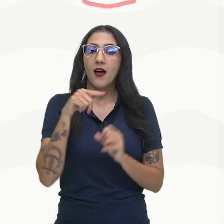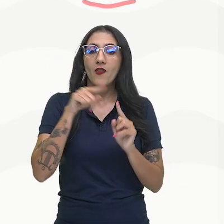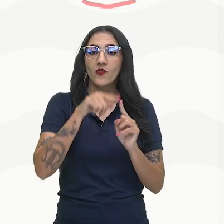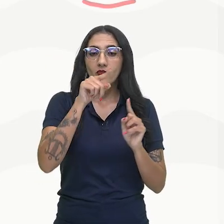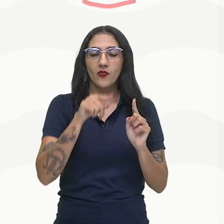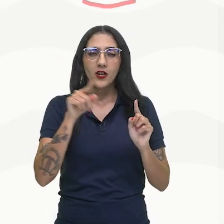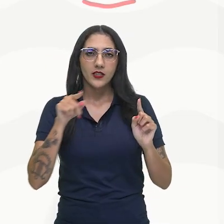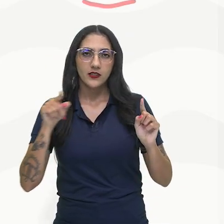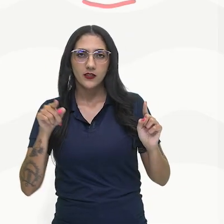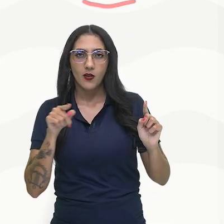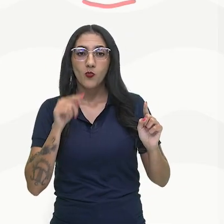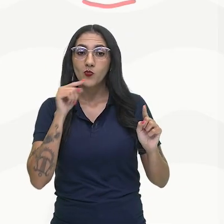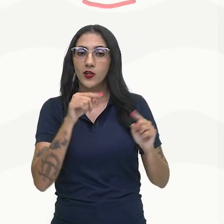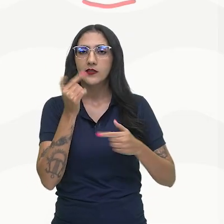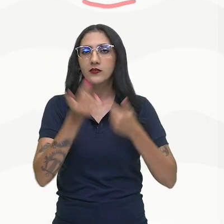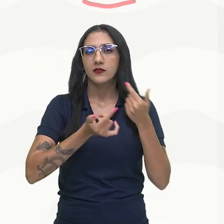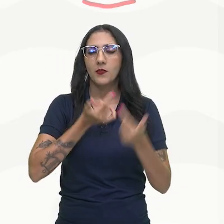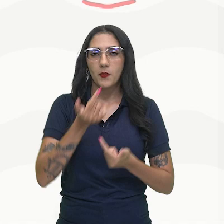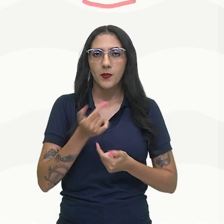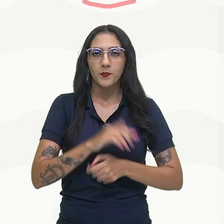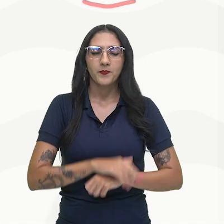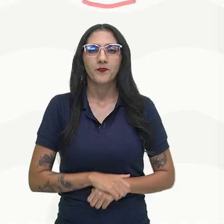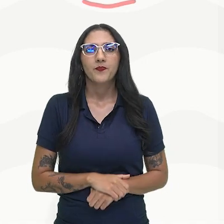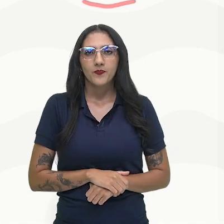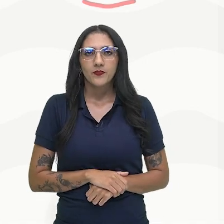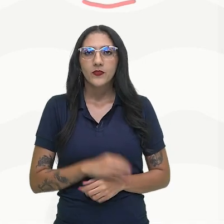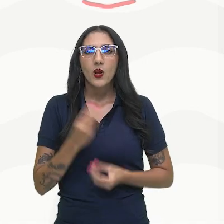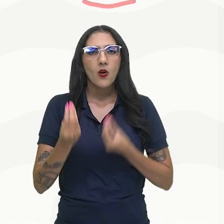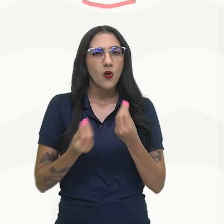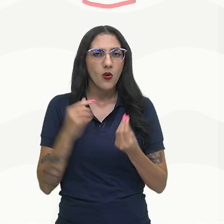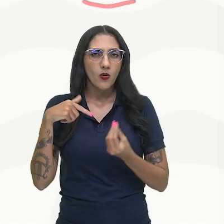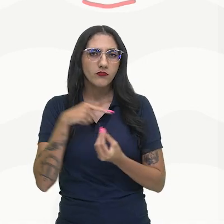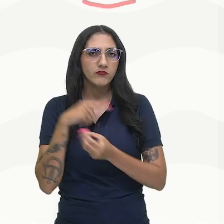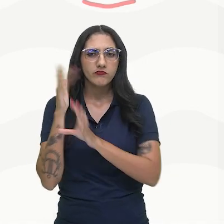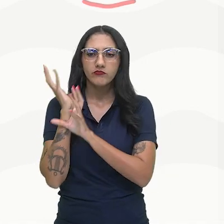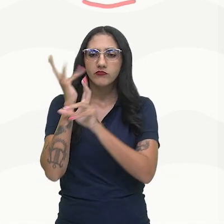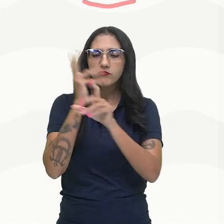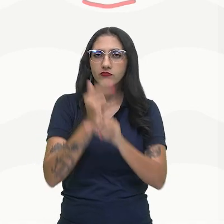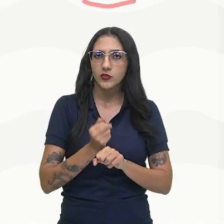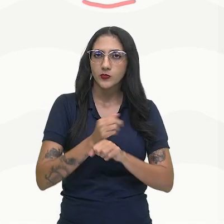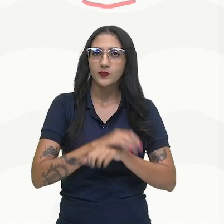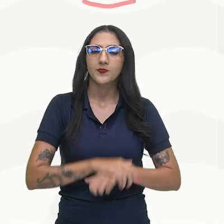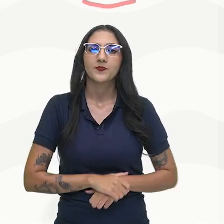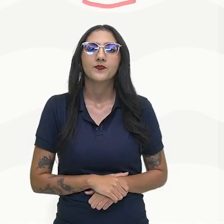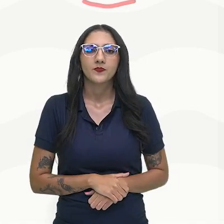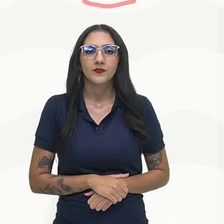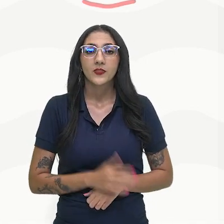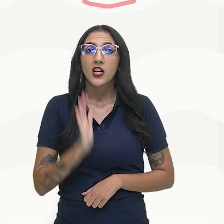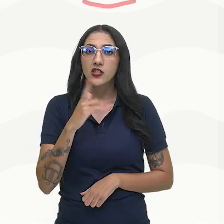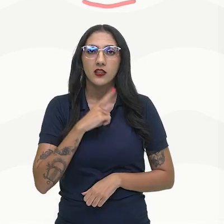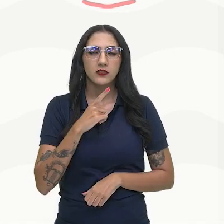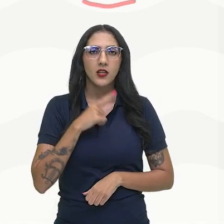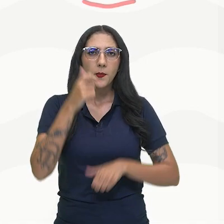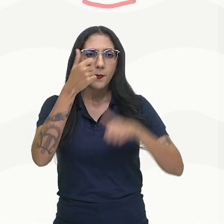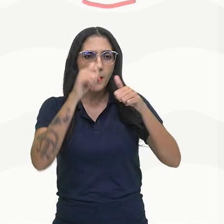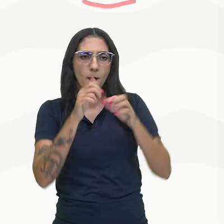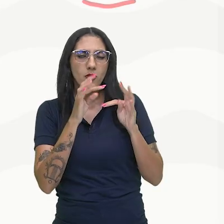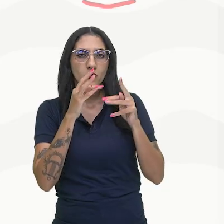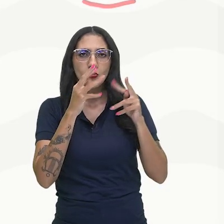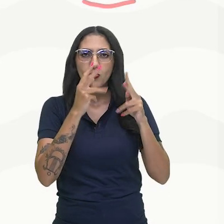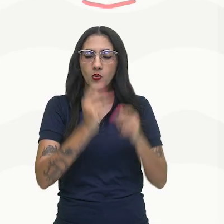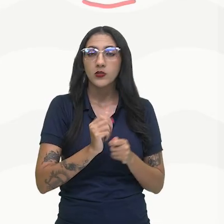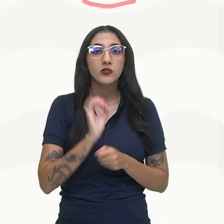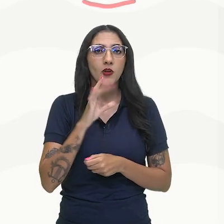desse tipo de trabalho, certo? E como que a gente calcula a taxa de variação média? Já temos todos os elementos, então a